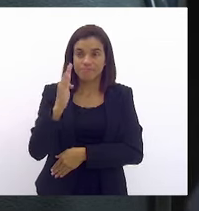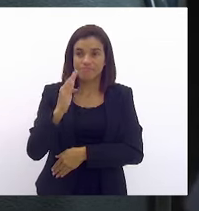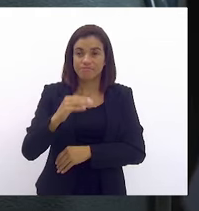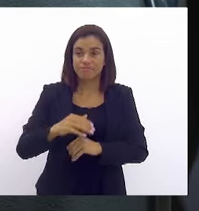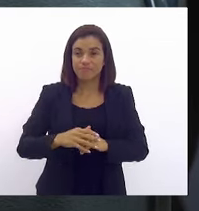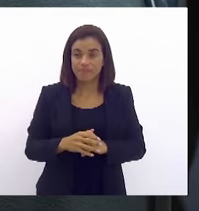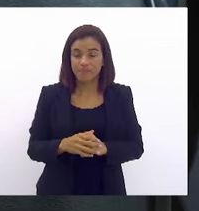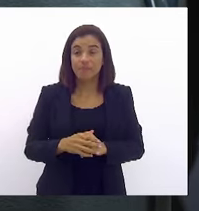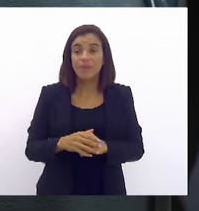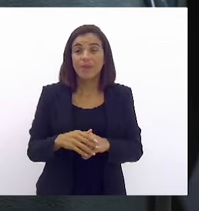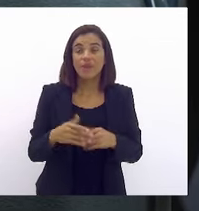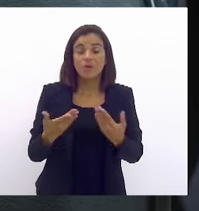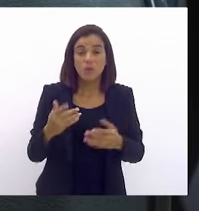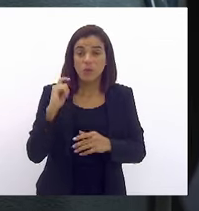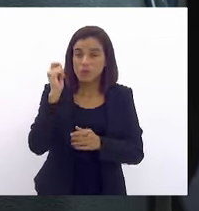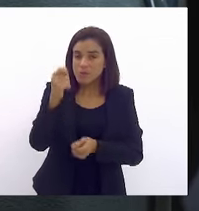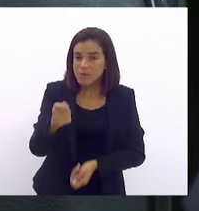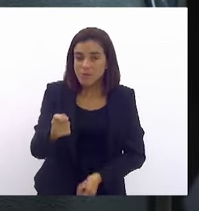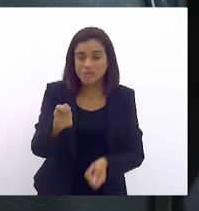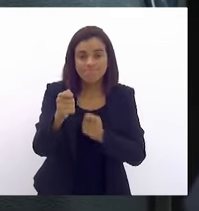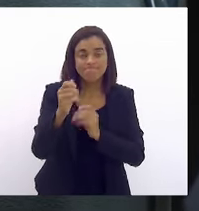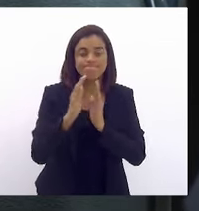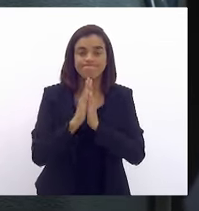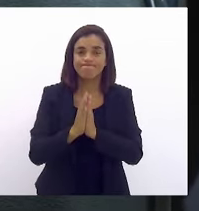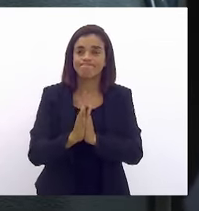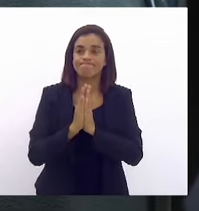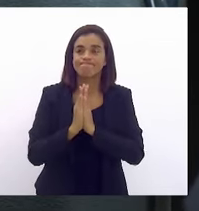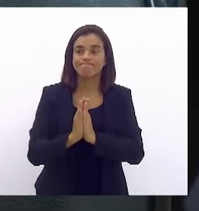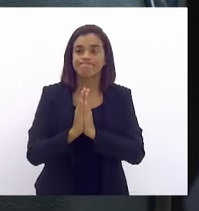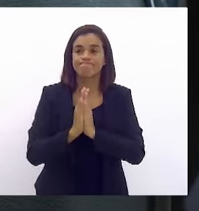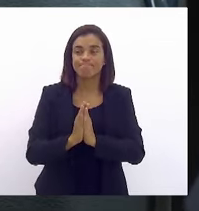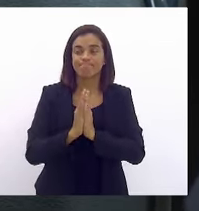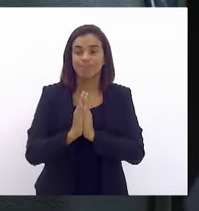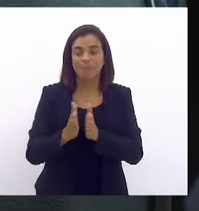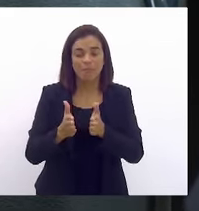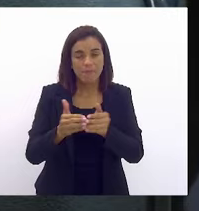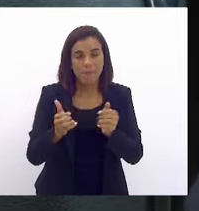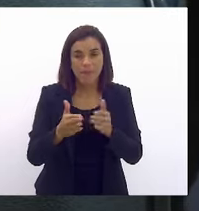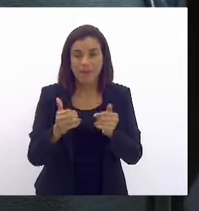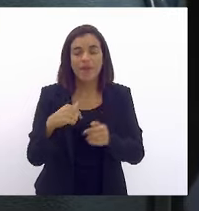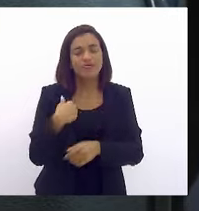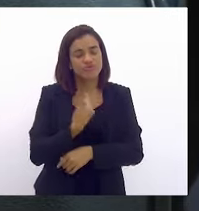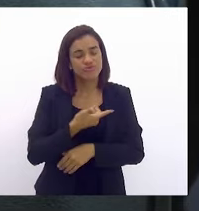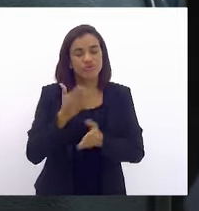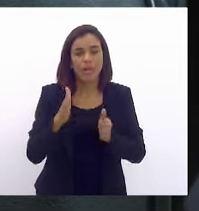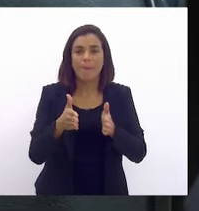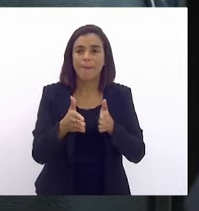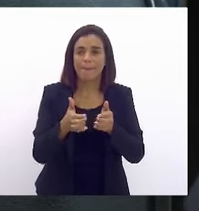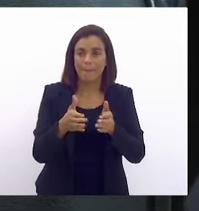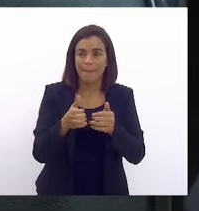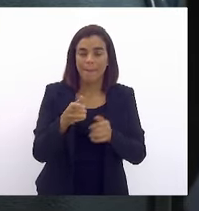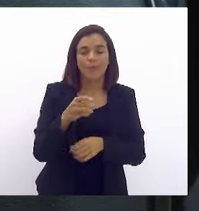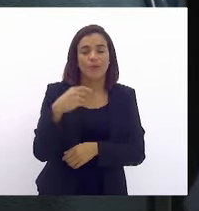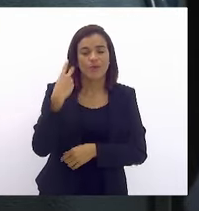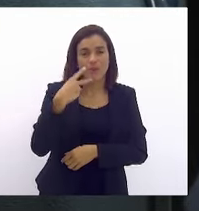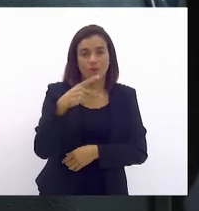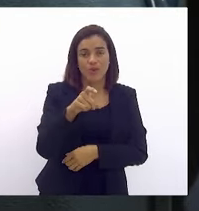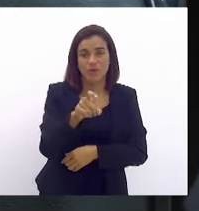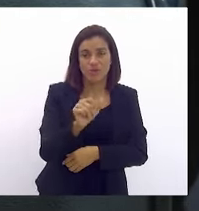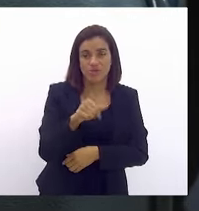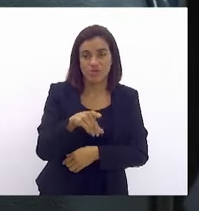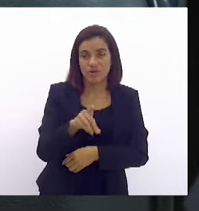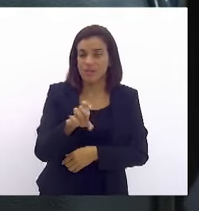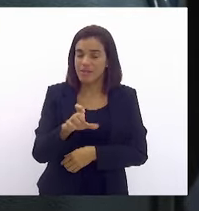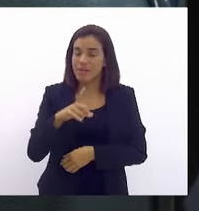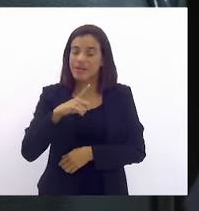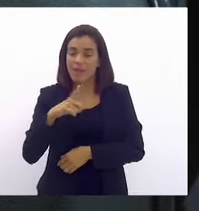Os pescadores suplicam. A gente fez o pedido, né, ao Xande, tem o pedido no conselho.